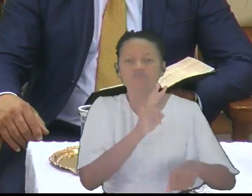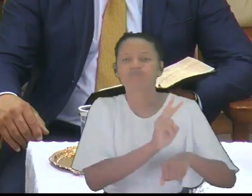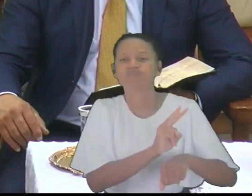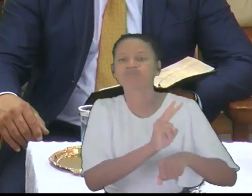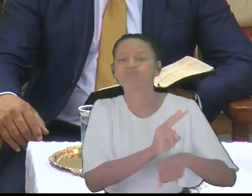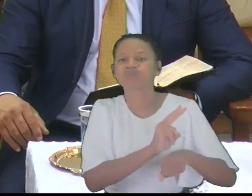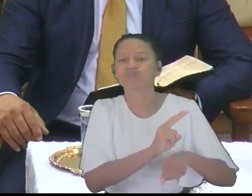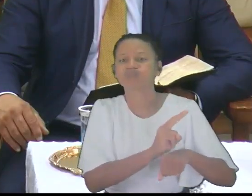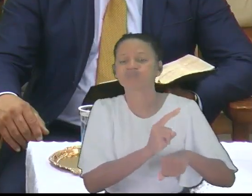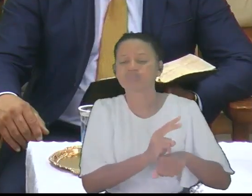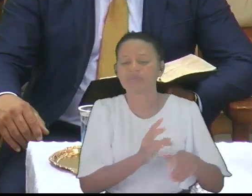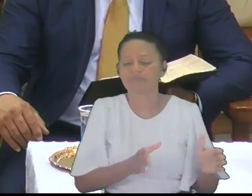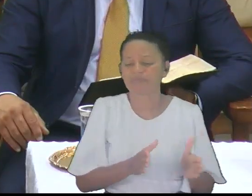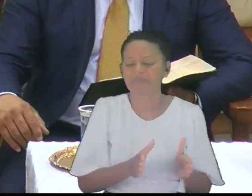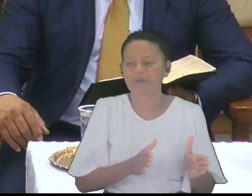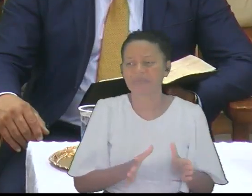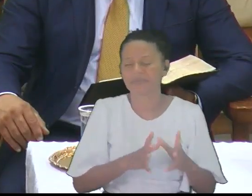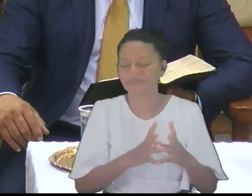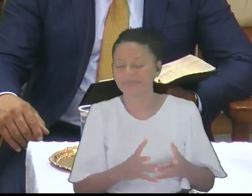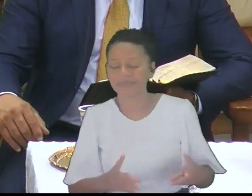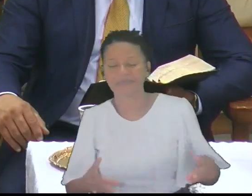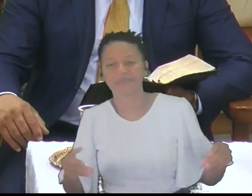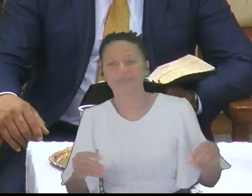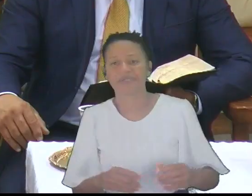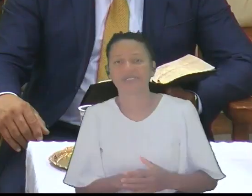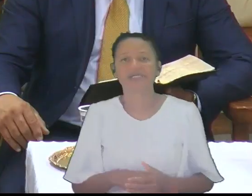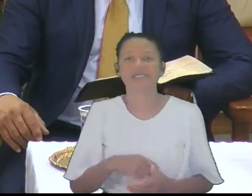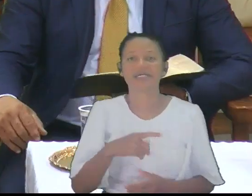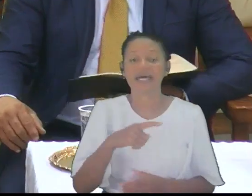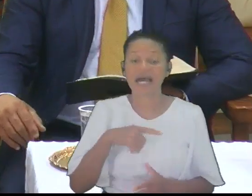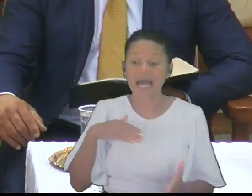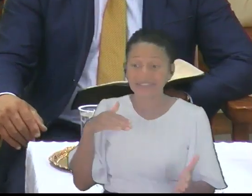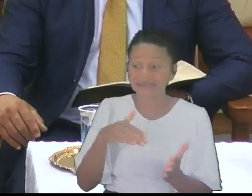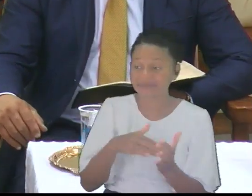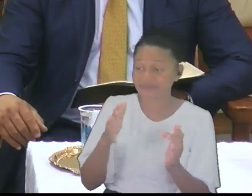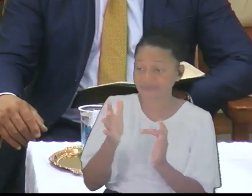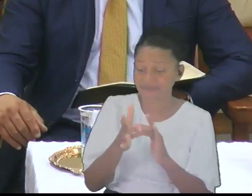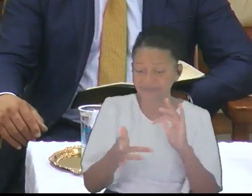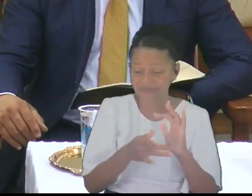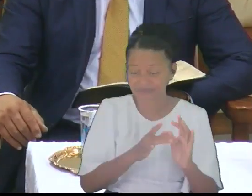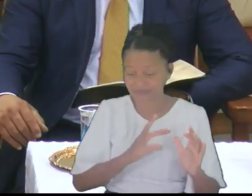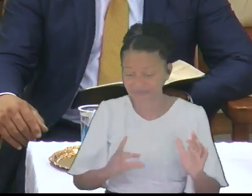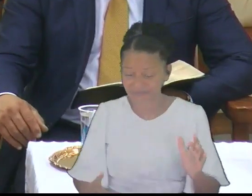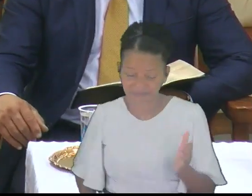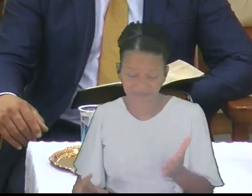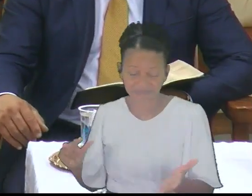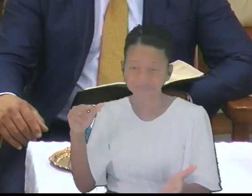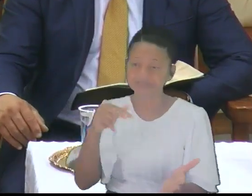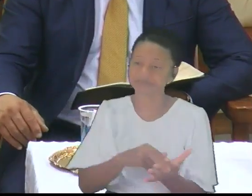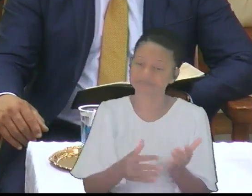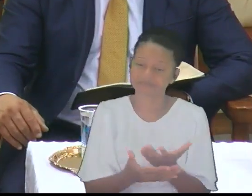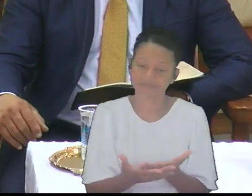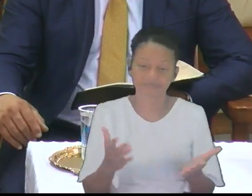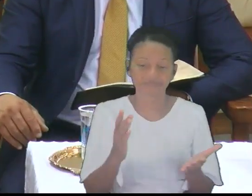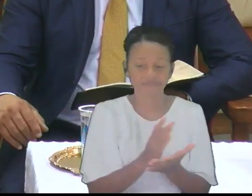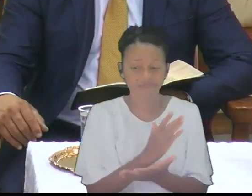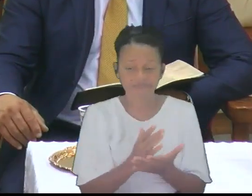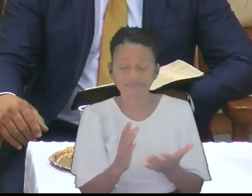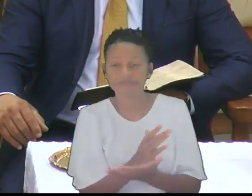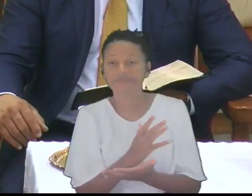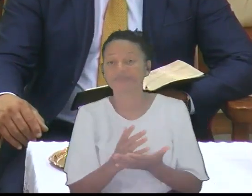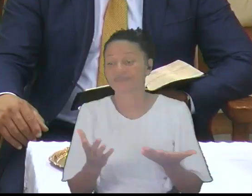provisórias, temporárias. Aquilo ali era até que Cristo viesse. Infelizmente, algumas